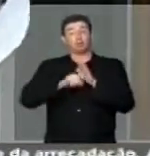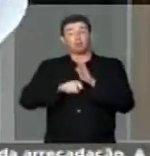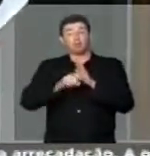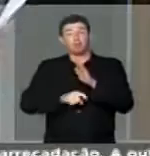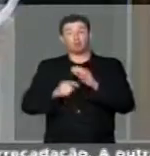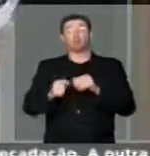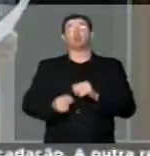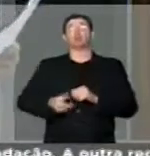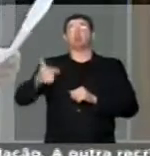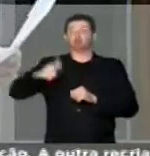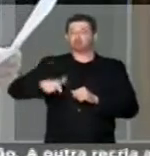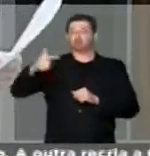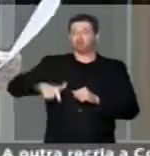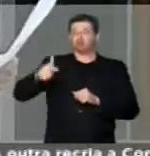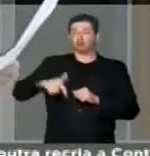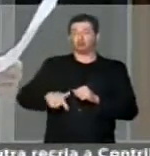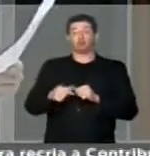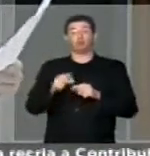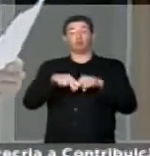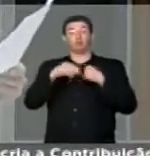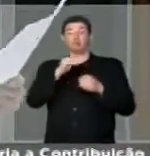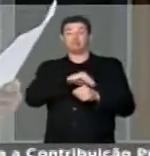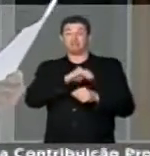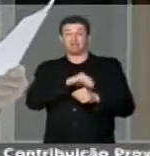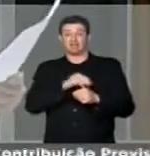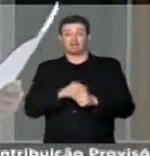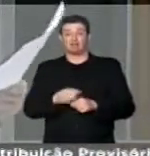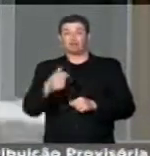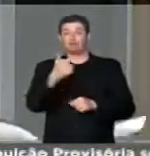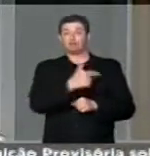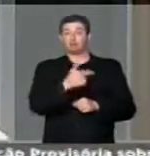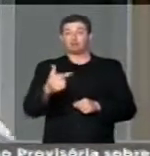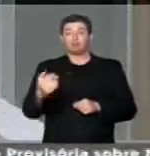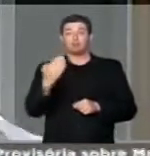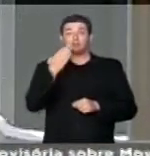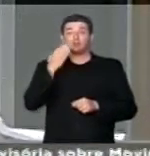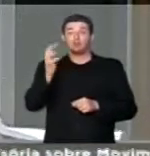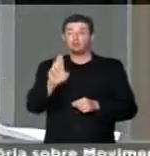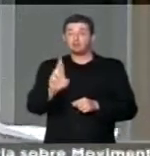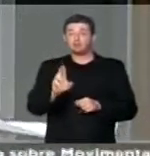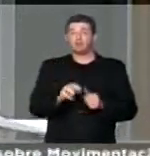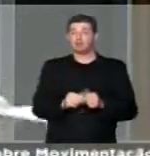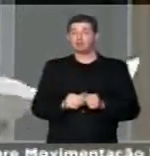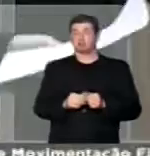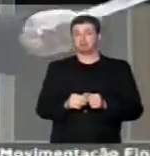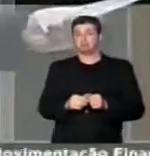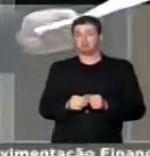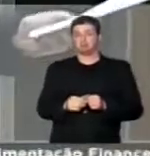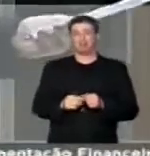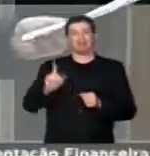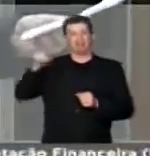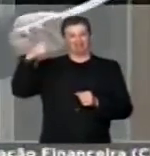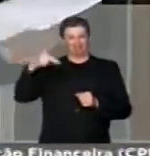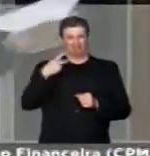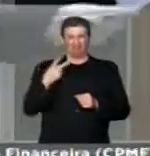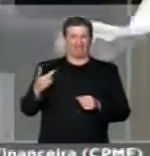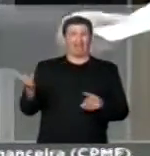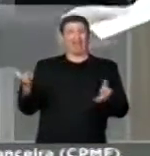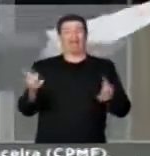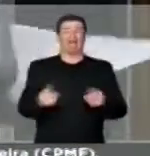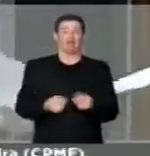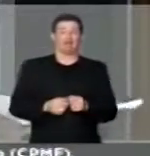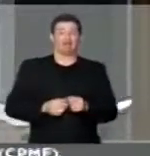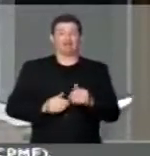cada ano, por desoneração da folha, 22 bilhões de reais. E depois de dizer que não